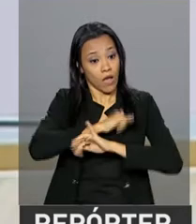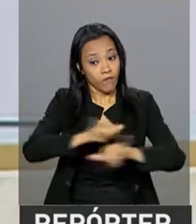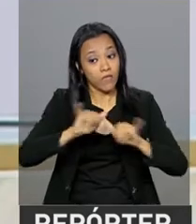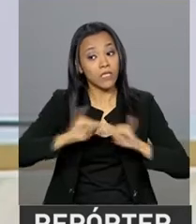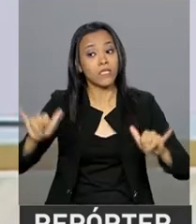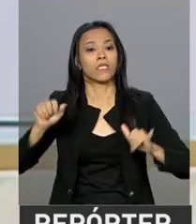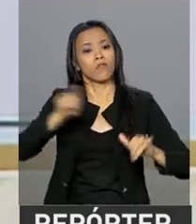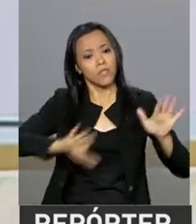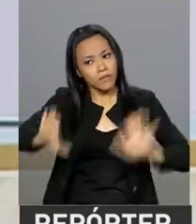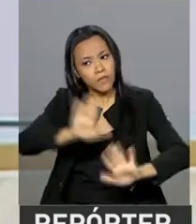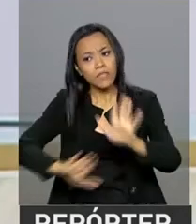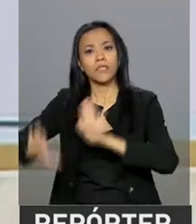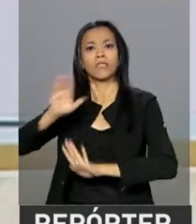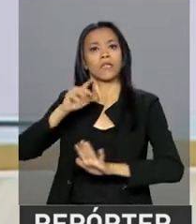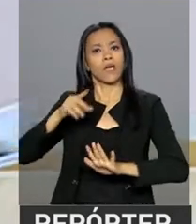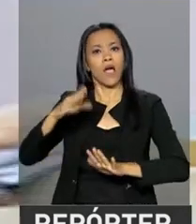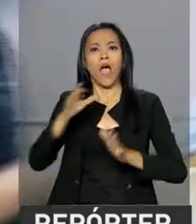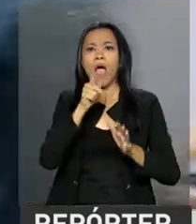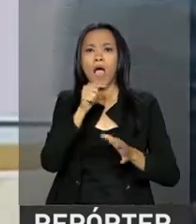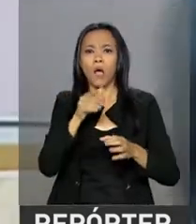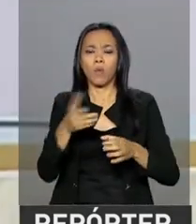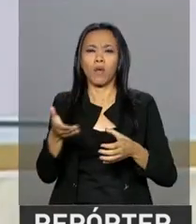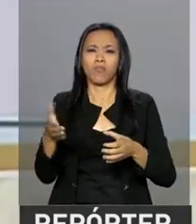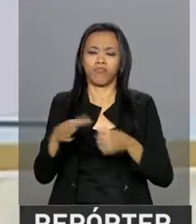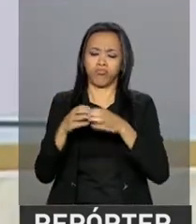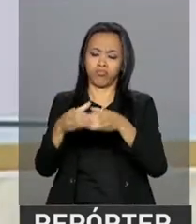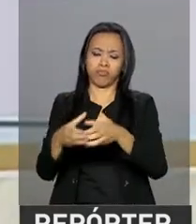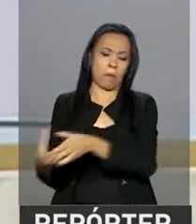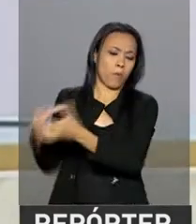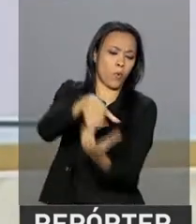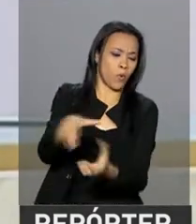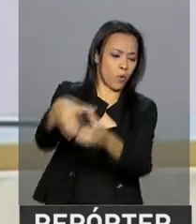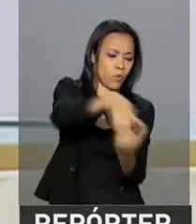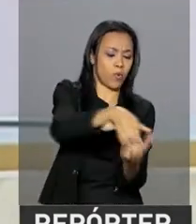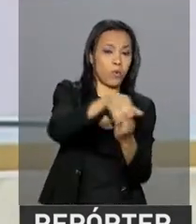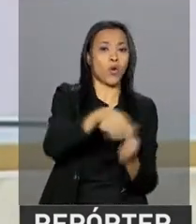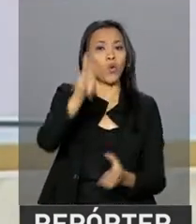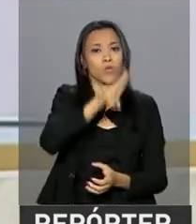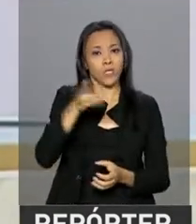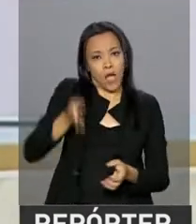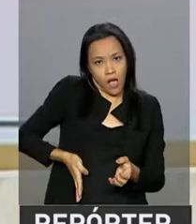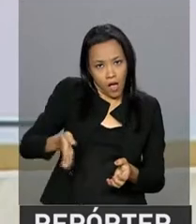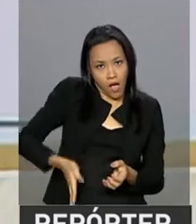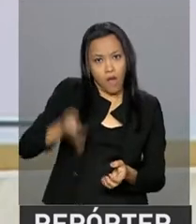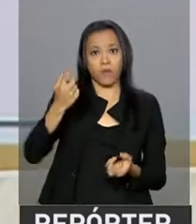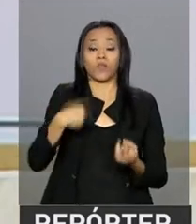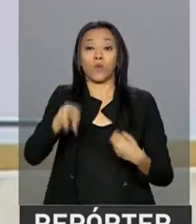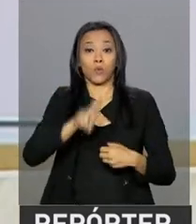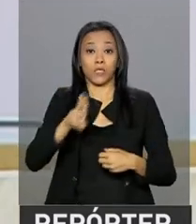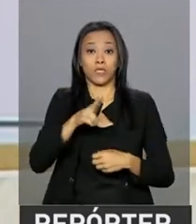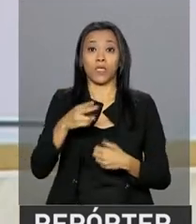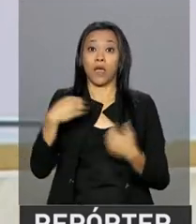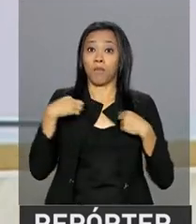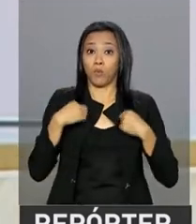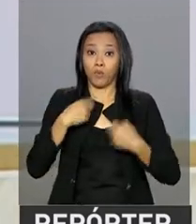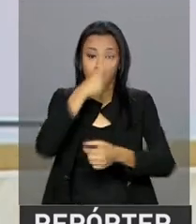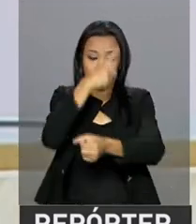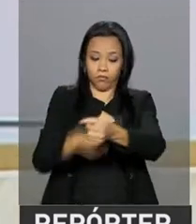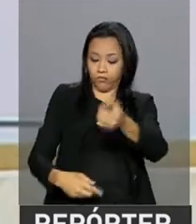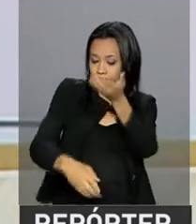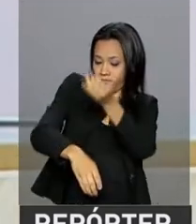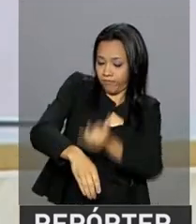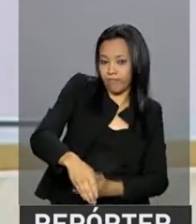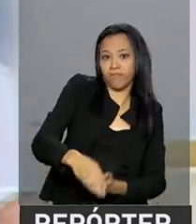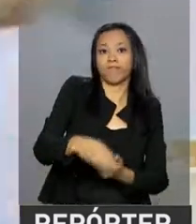continue a evitar o acúmulo de água usar calças compridas os abusos também de mangas compridas e